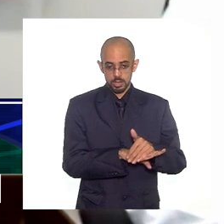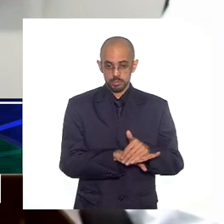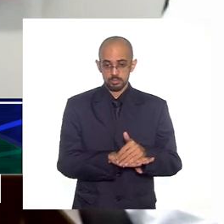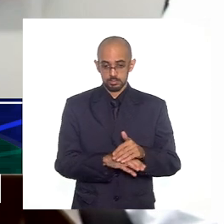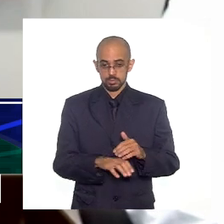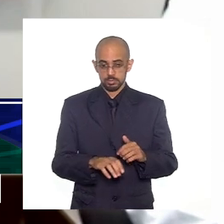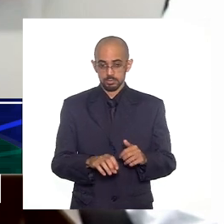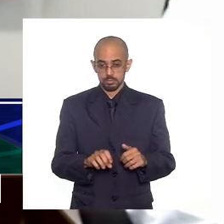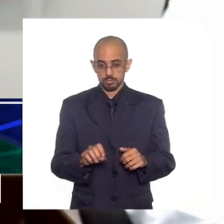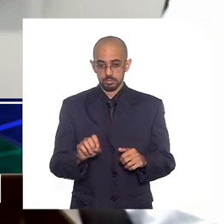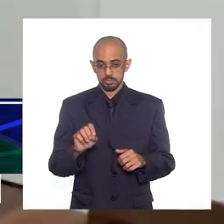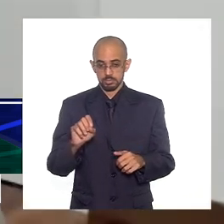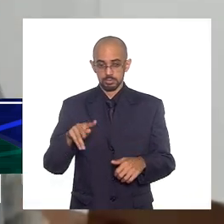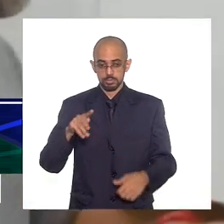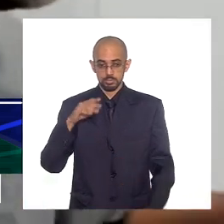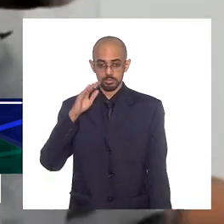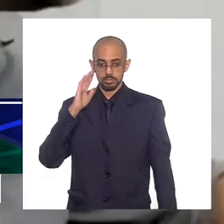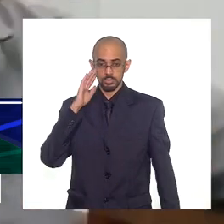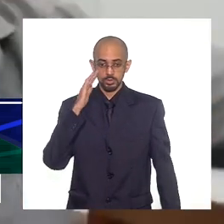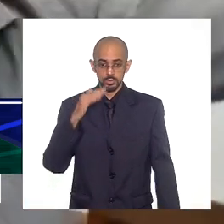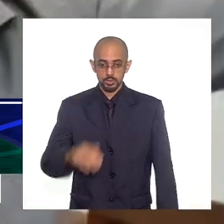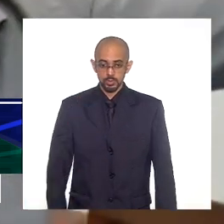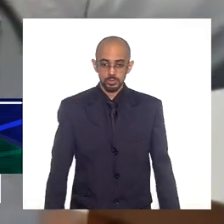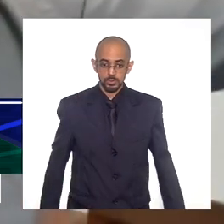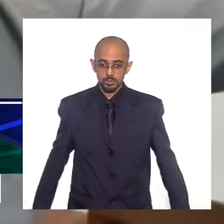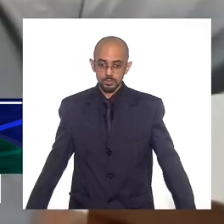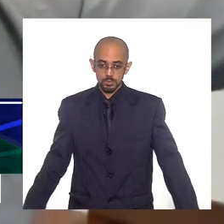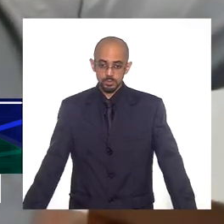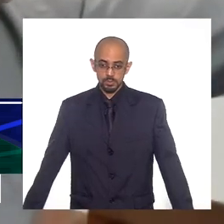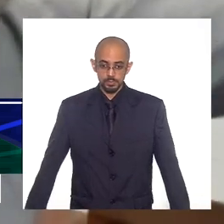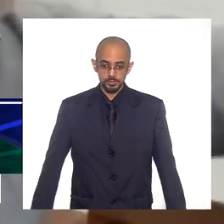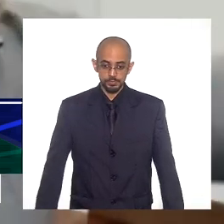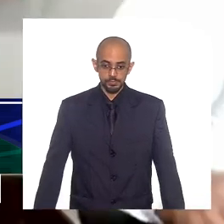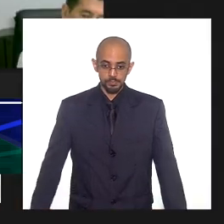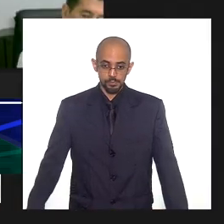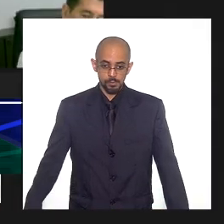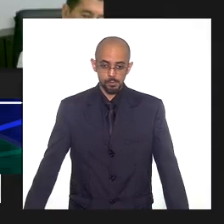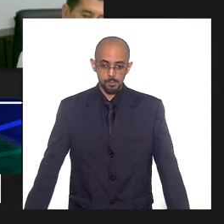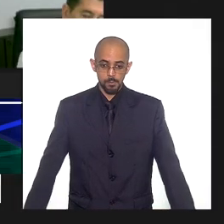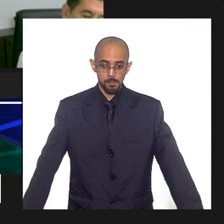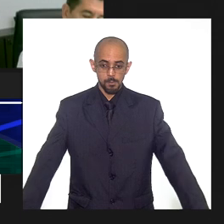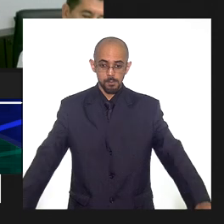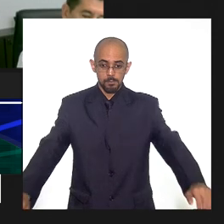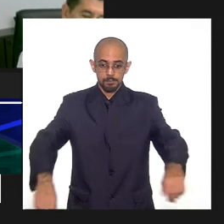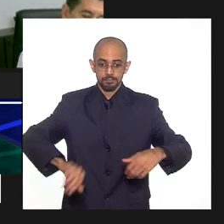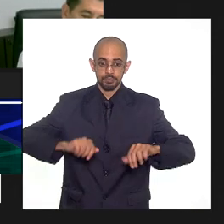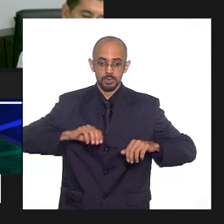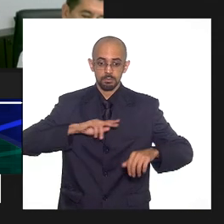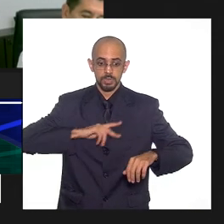Ok? Bom. Presidente. Traz aí o original. Deputado Márcio.